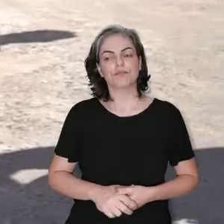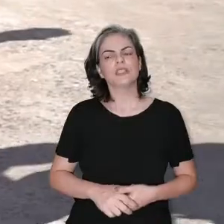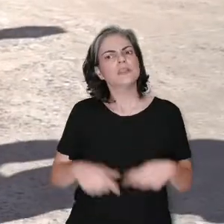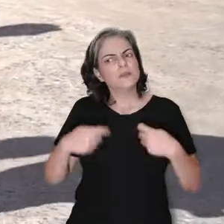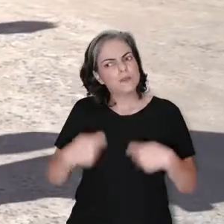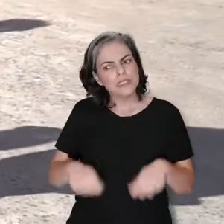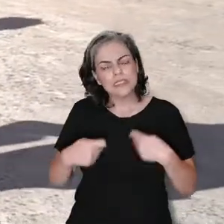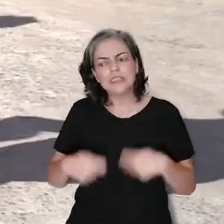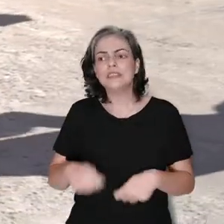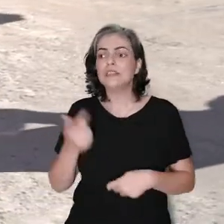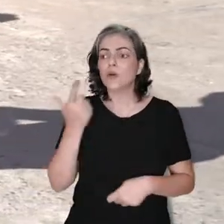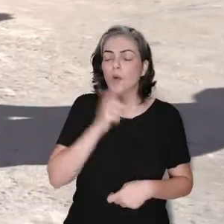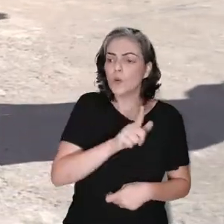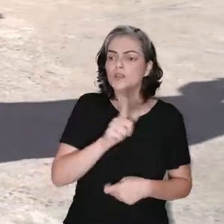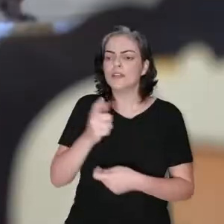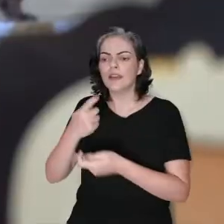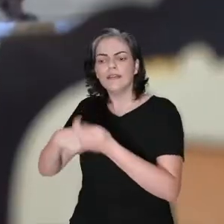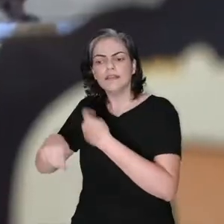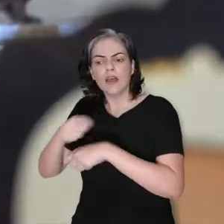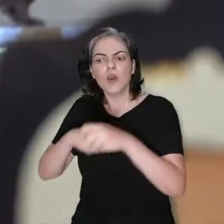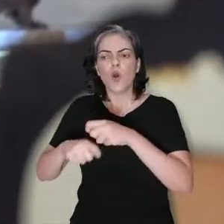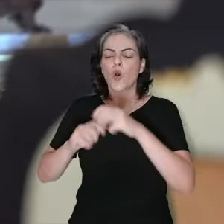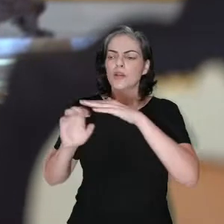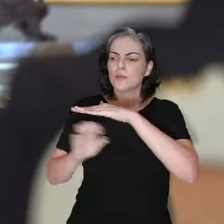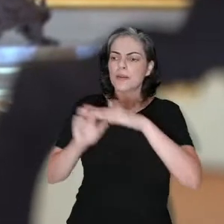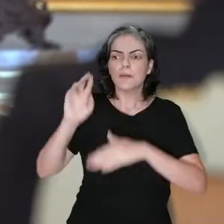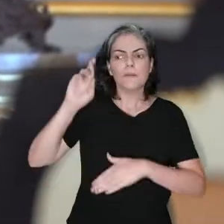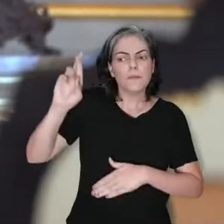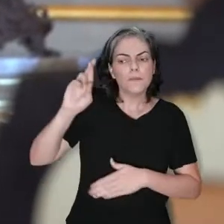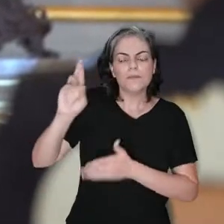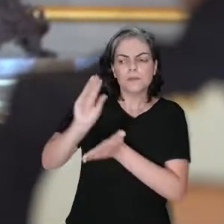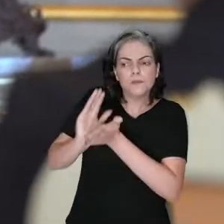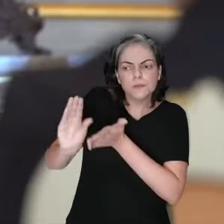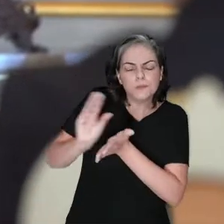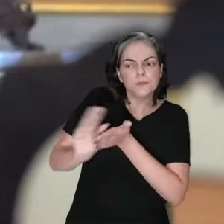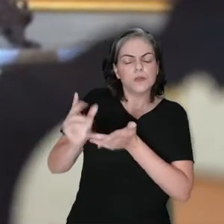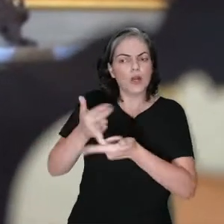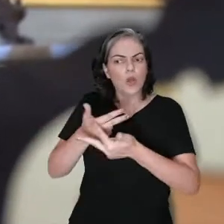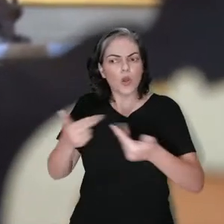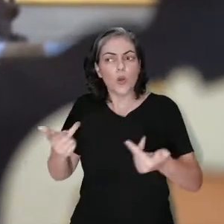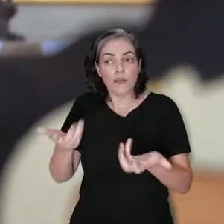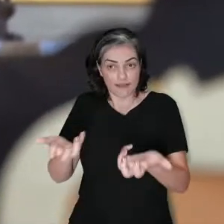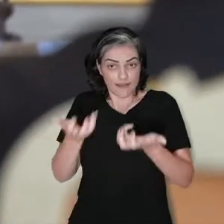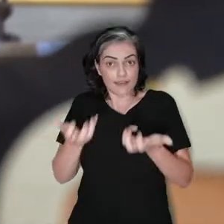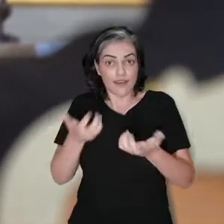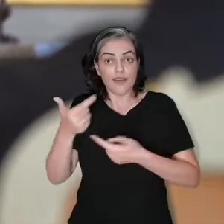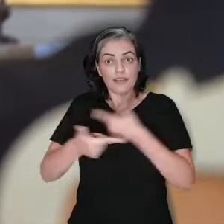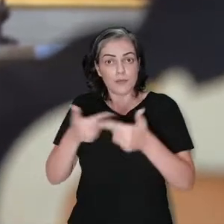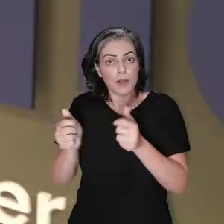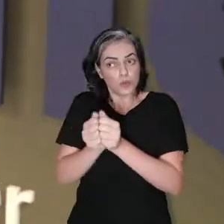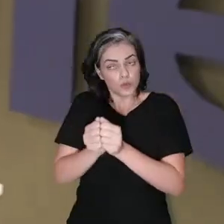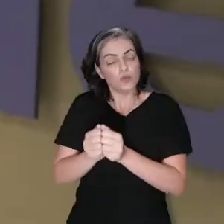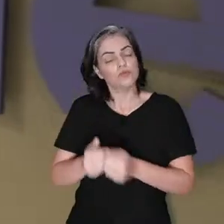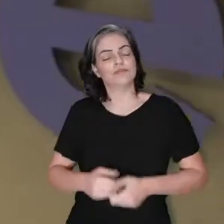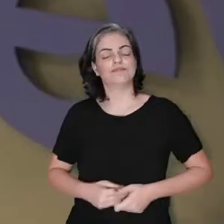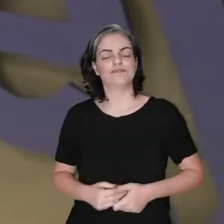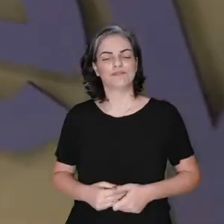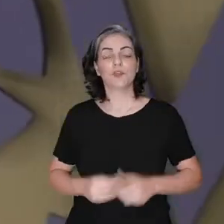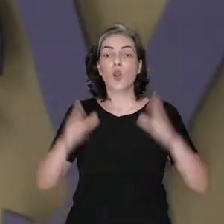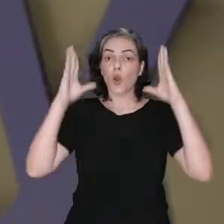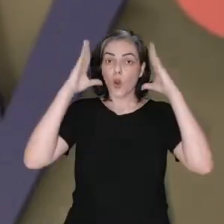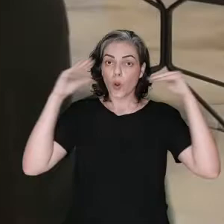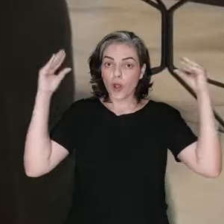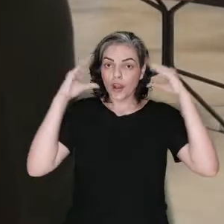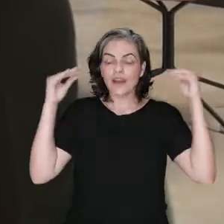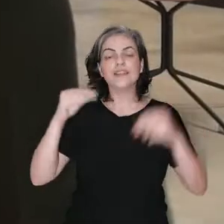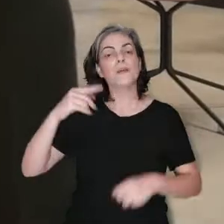fazermos o capital privado e a exposição dos investidores e daqueles que querem trabalhar juntos conosco. Na Holanda, mais